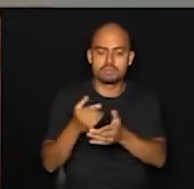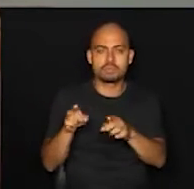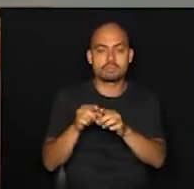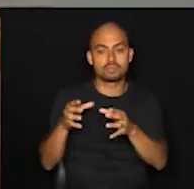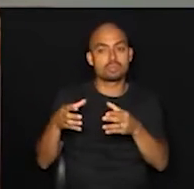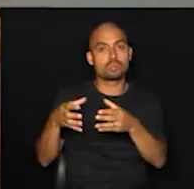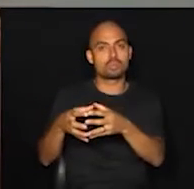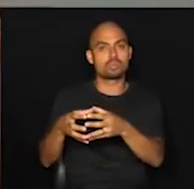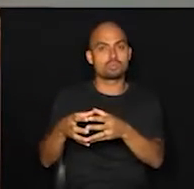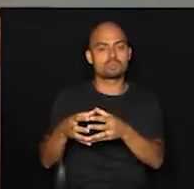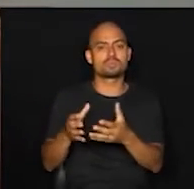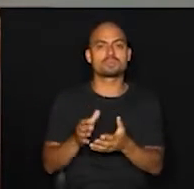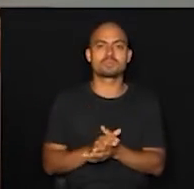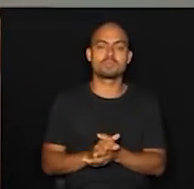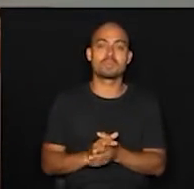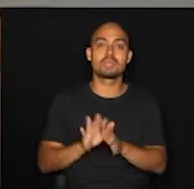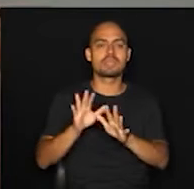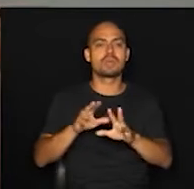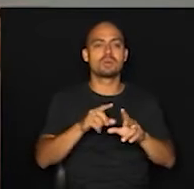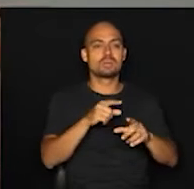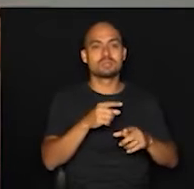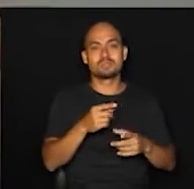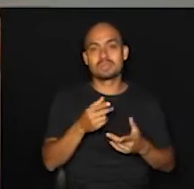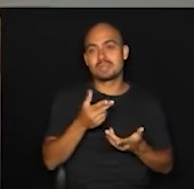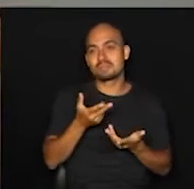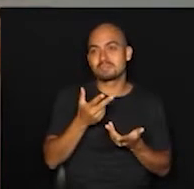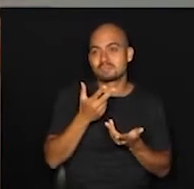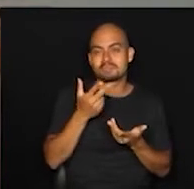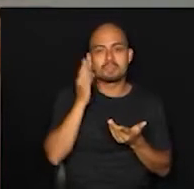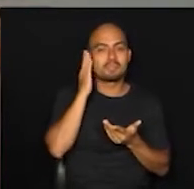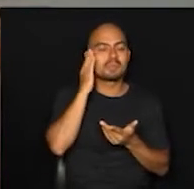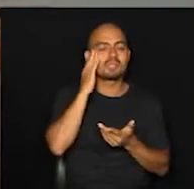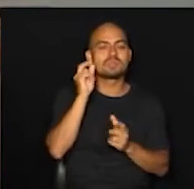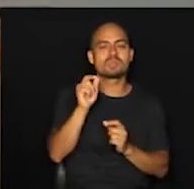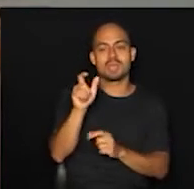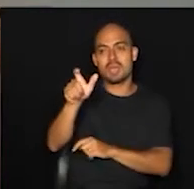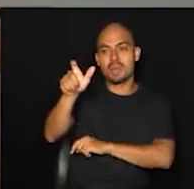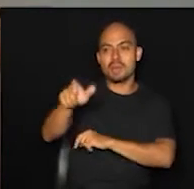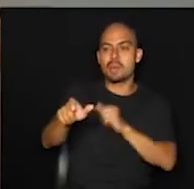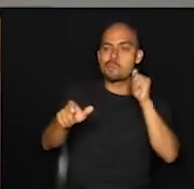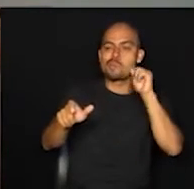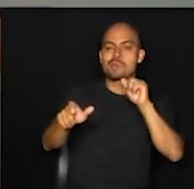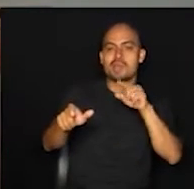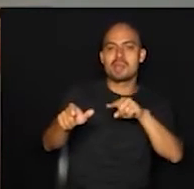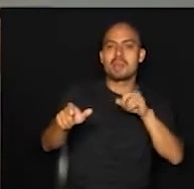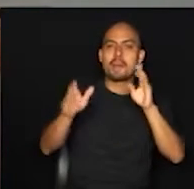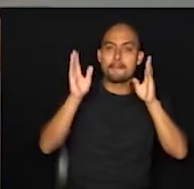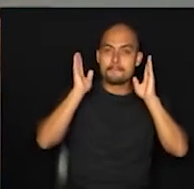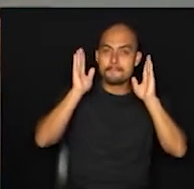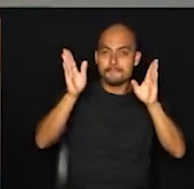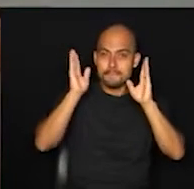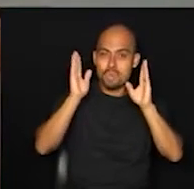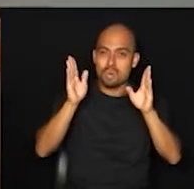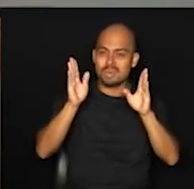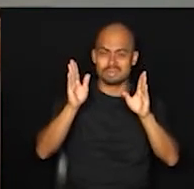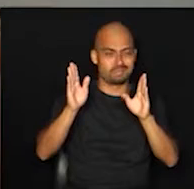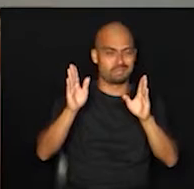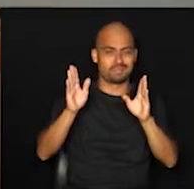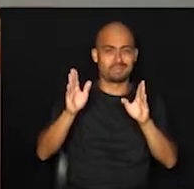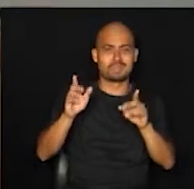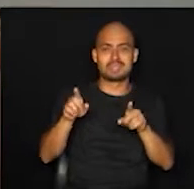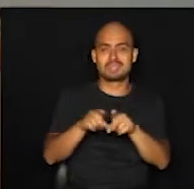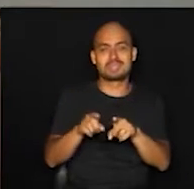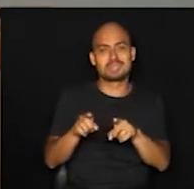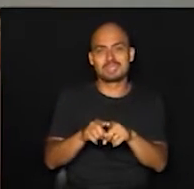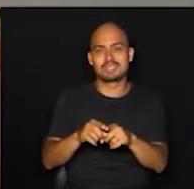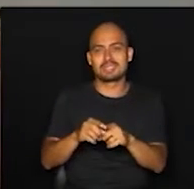e que dão aso a isso. Então, falam mesmo que dão a entender que ela era burra, dão a entender que ela era